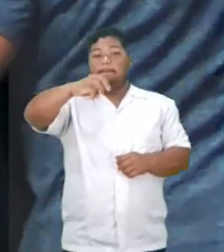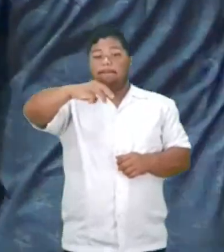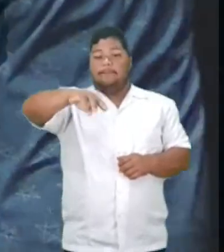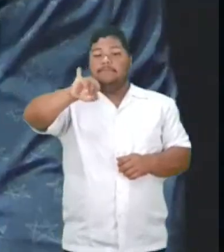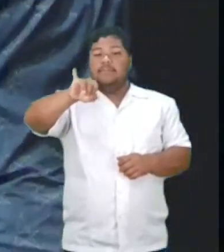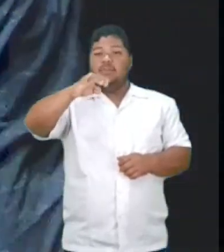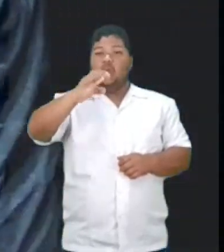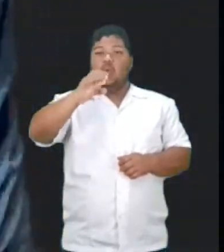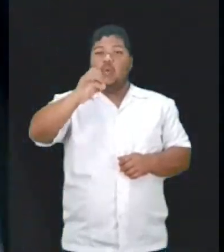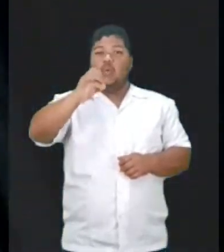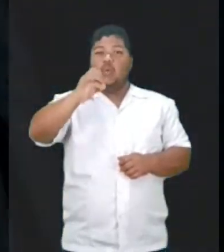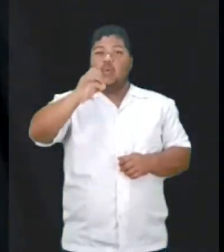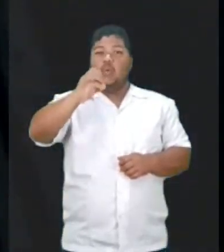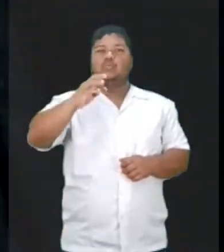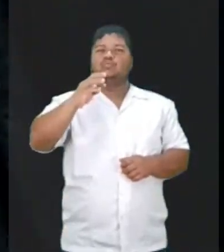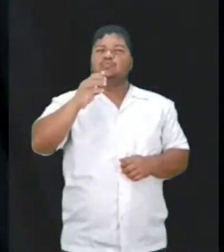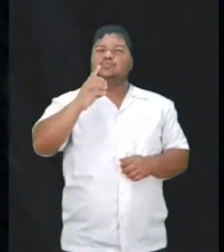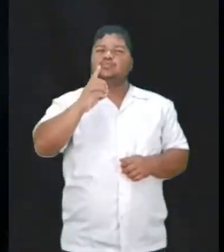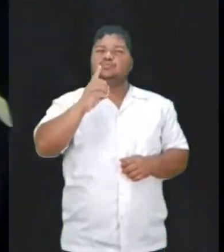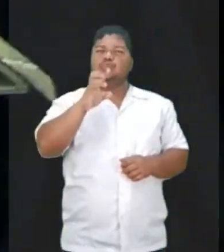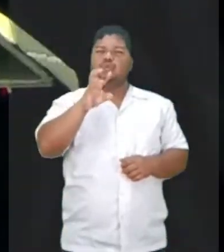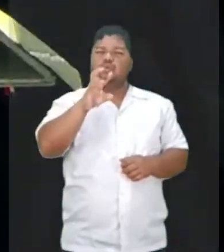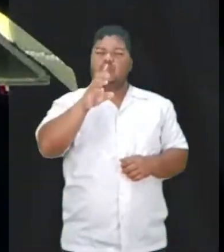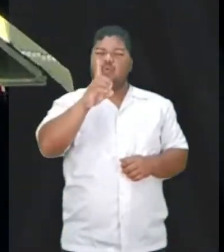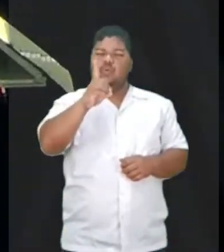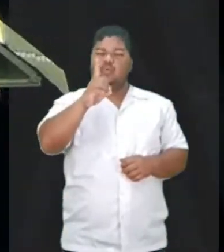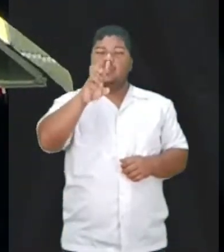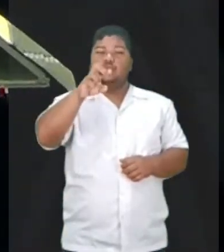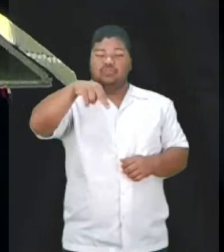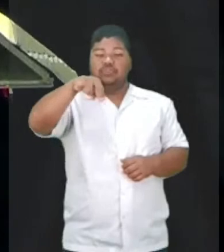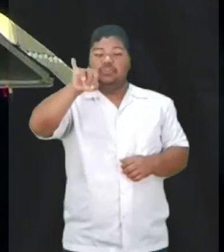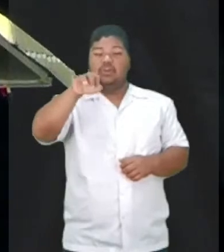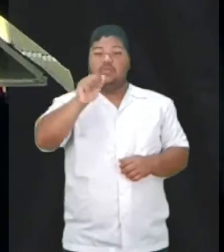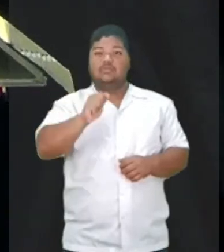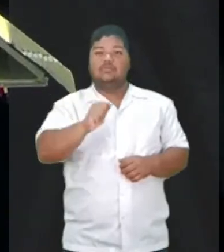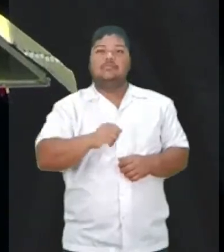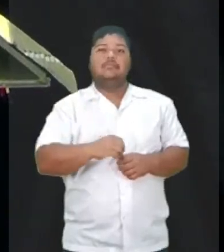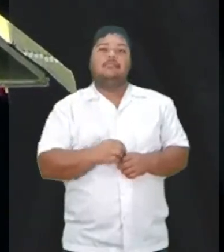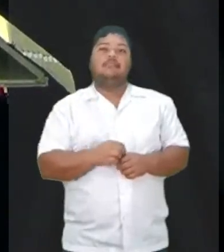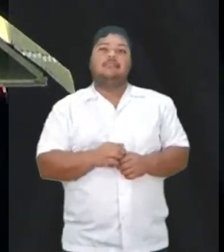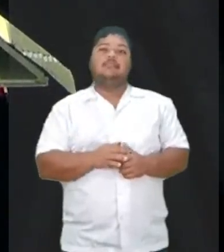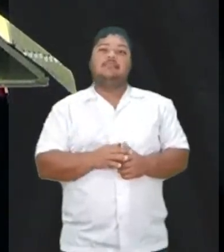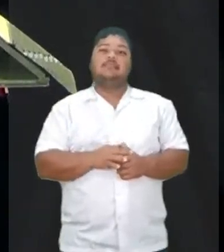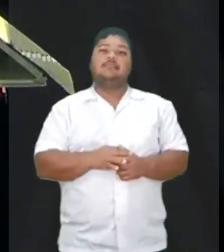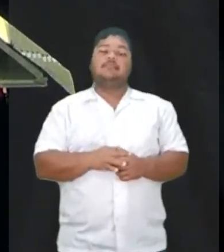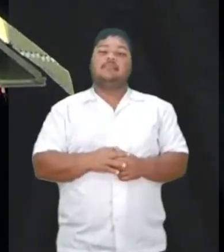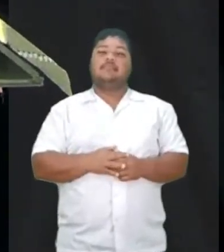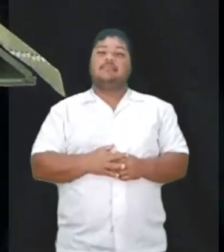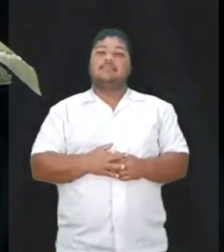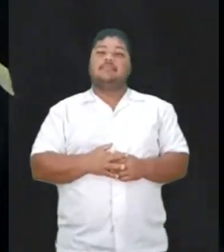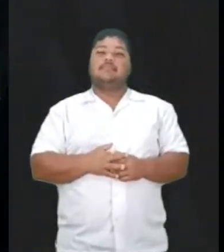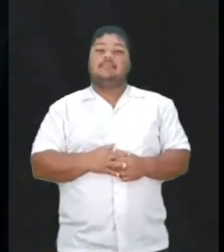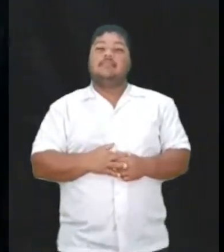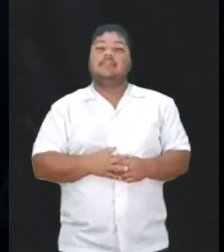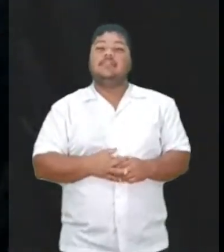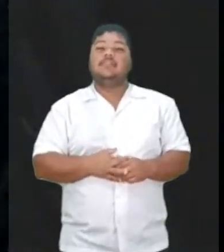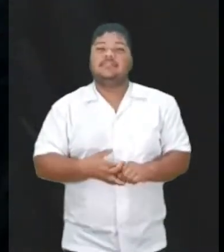E nesse grupo surgiu a ideia de fazer a mesma coisa com o cromossomo Y, que é o cromossomo masculino.